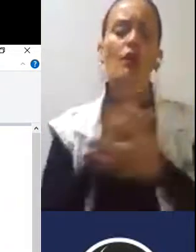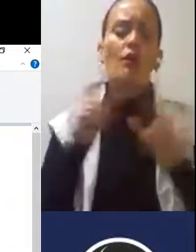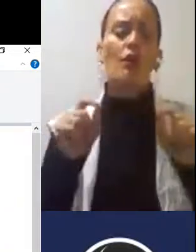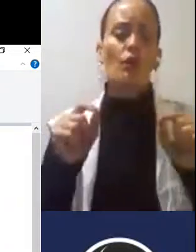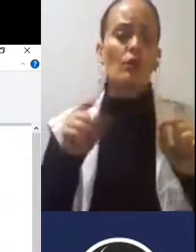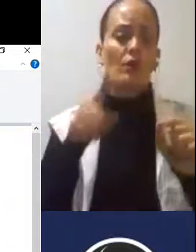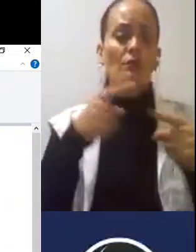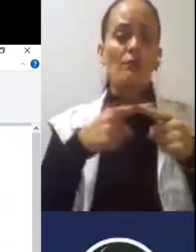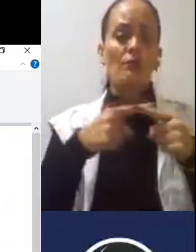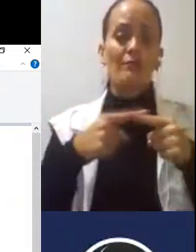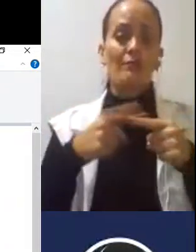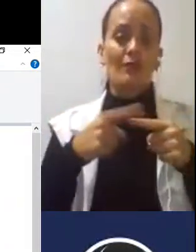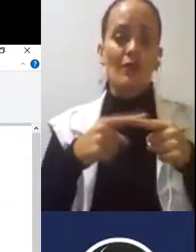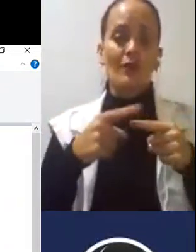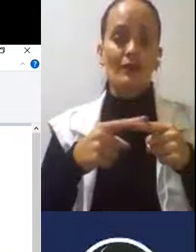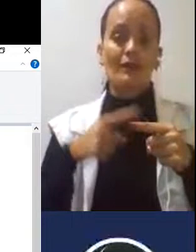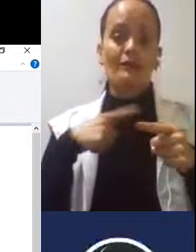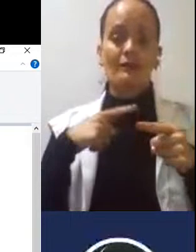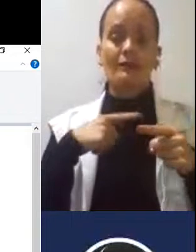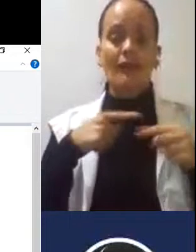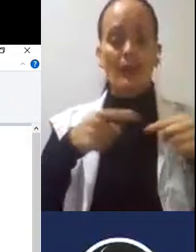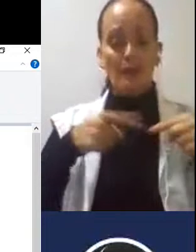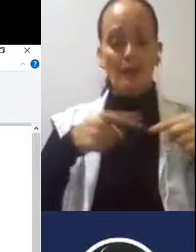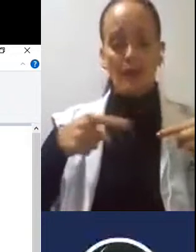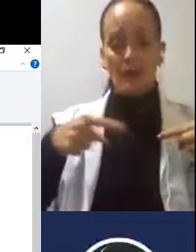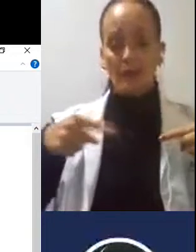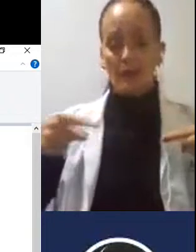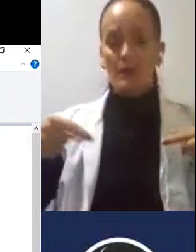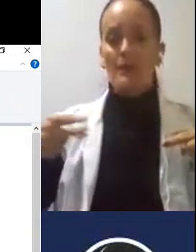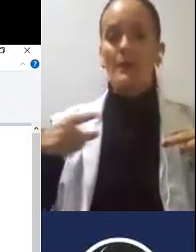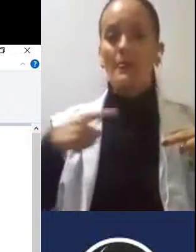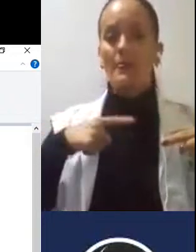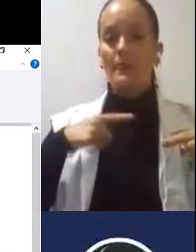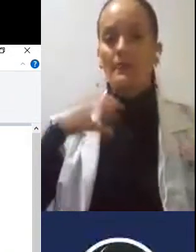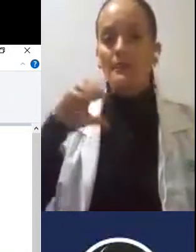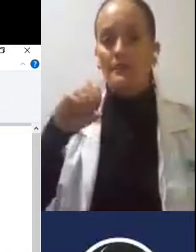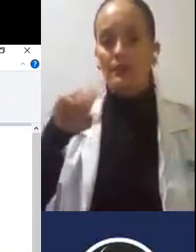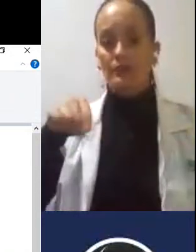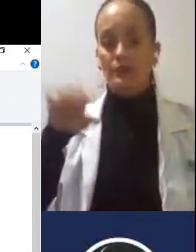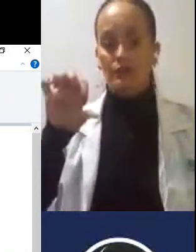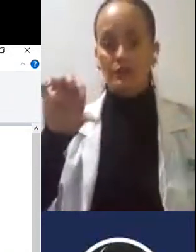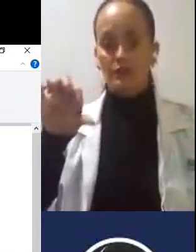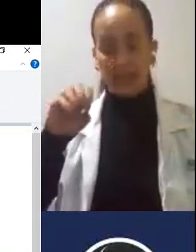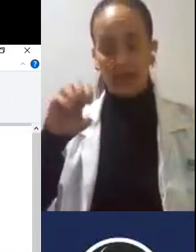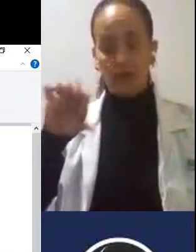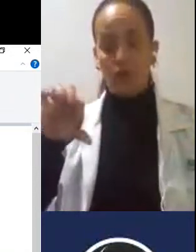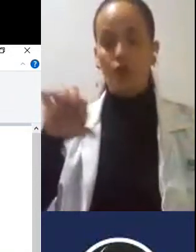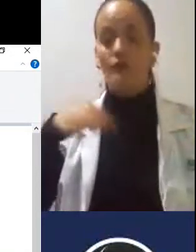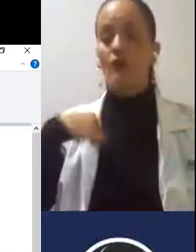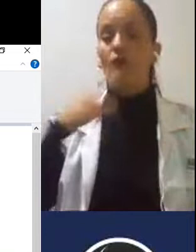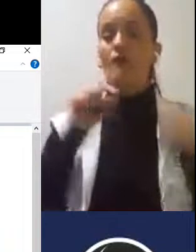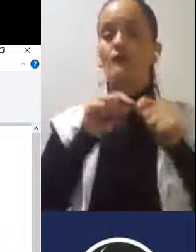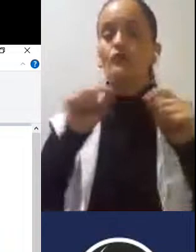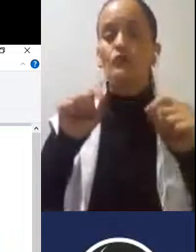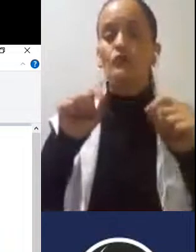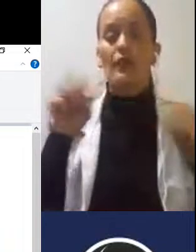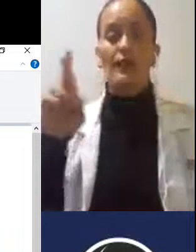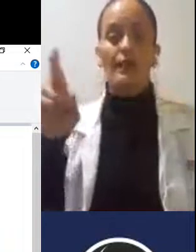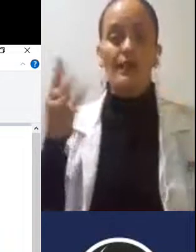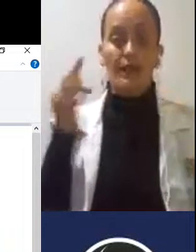de elétrons foi 0,09, que é 90 miliampere. Eu fiz o que com a resistência? Eu diminuí a resistência